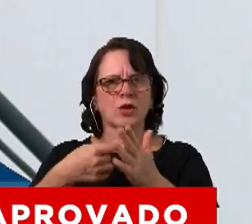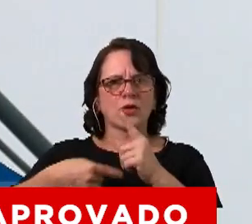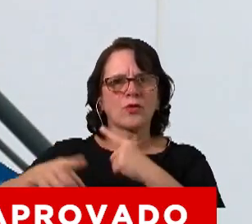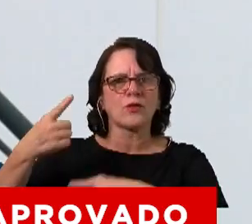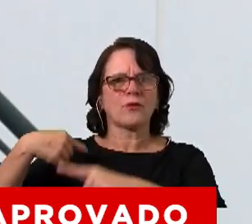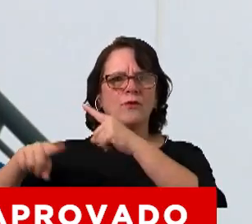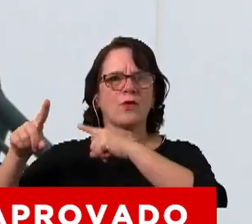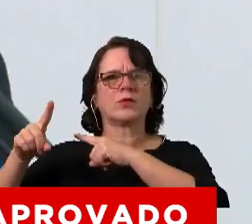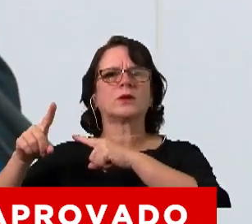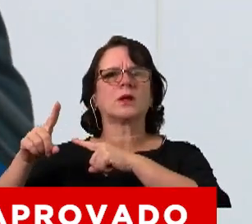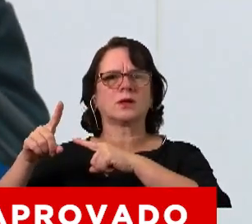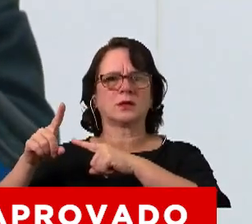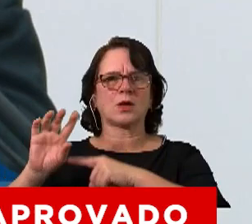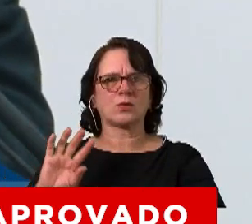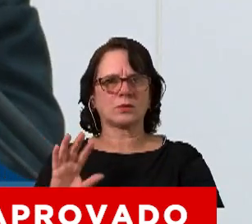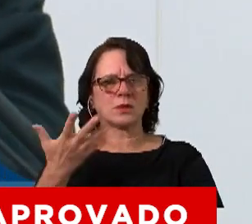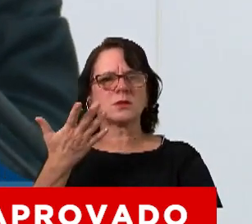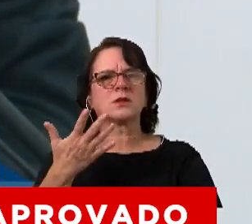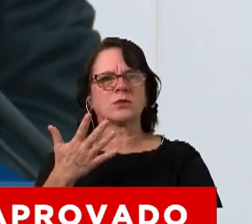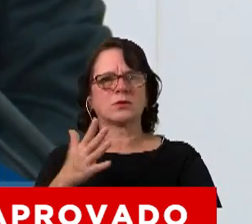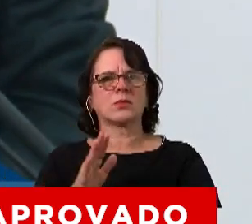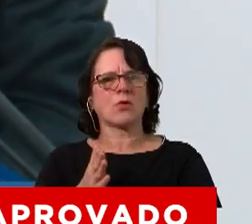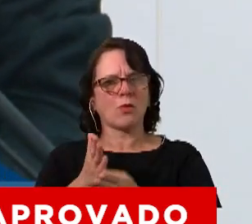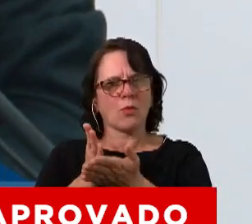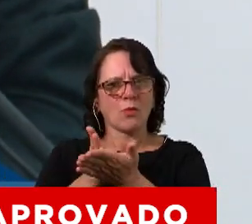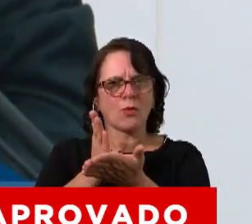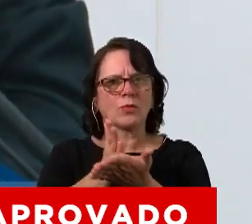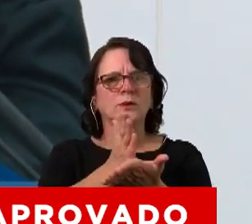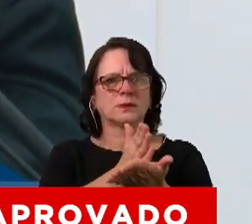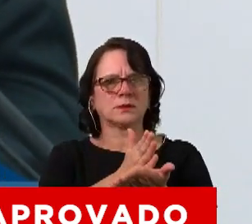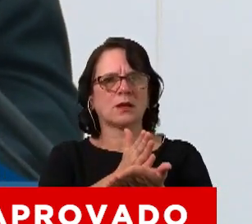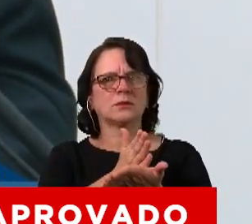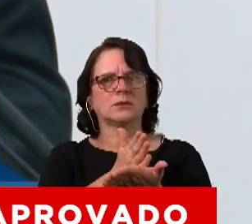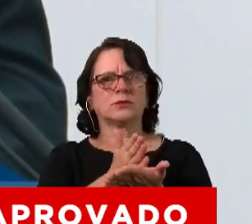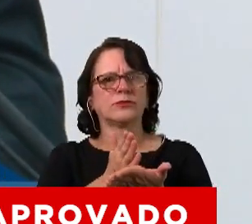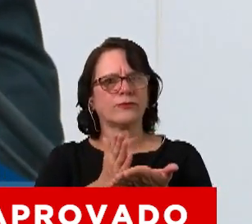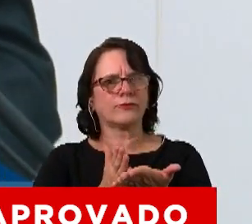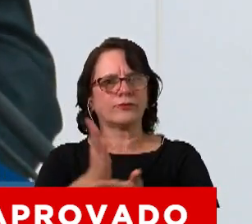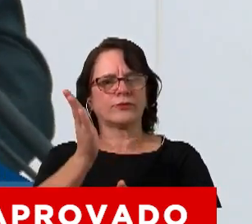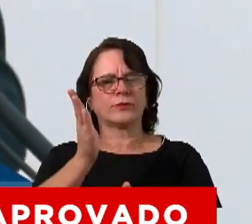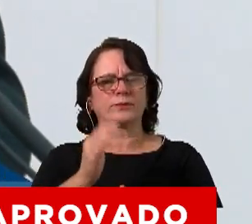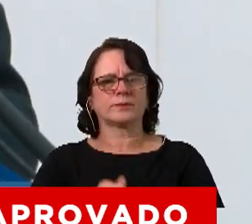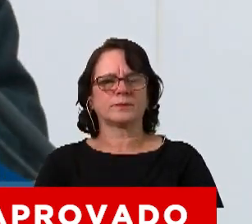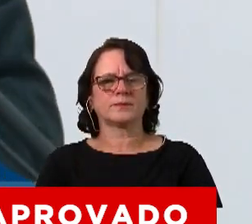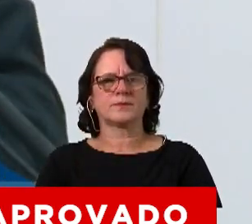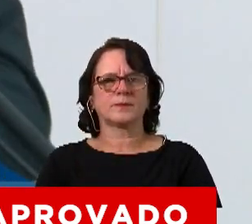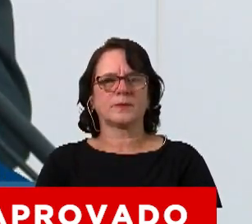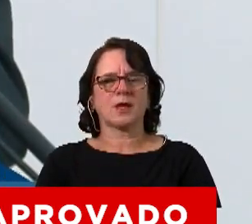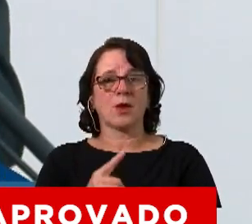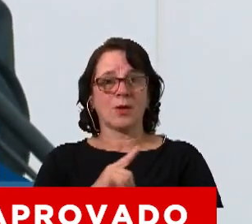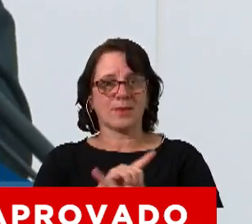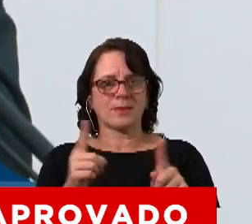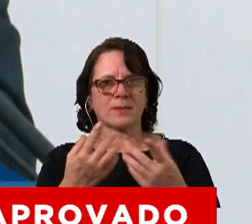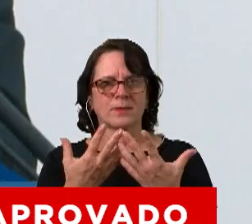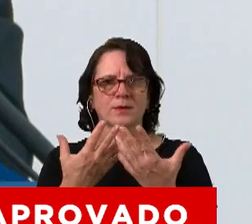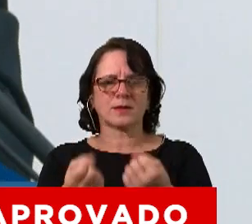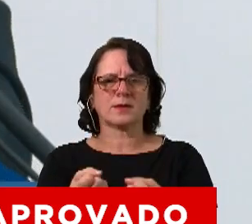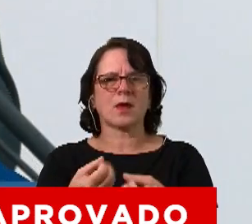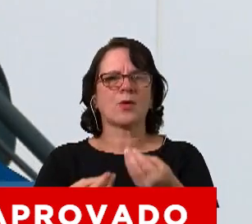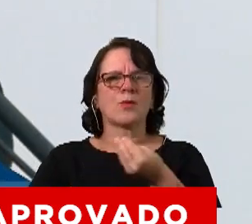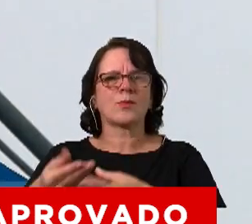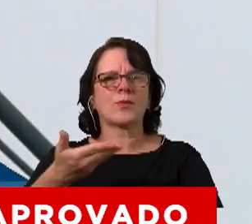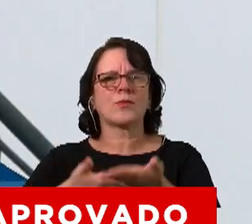seus maus feitos e coloque a cidade no rumo de progresso, senhor presidente. Porque é inadmissível a gente conviver com